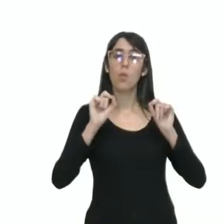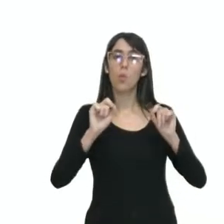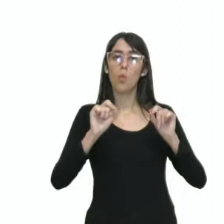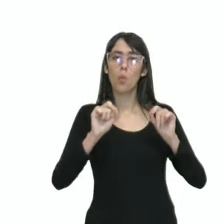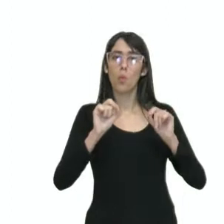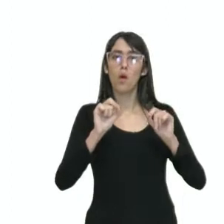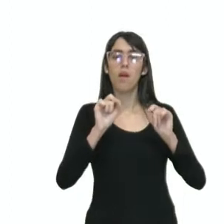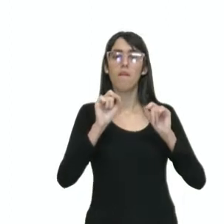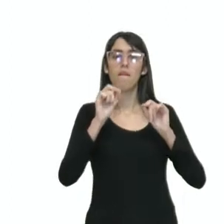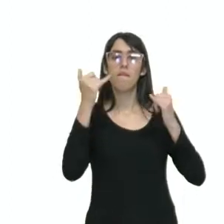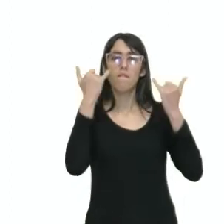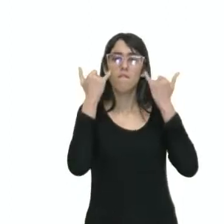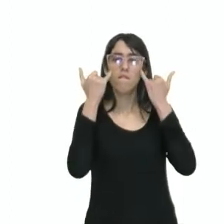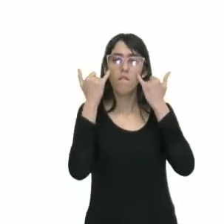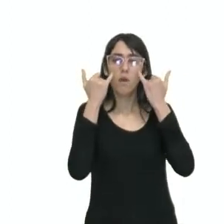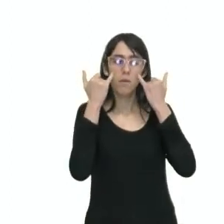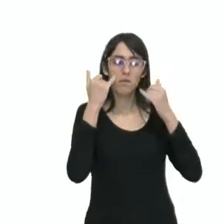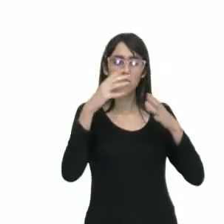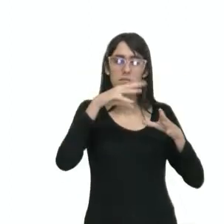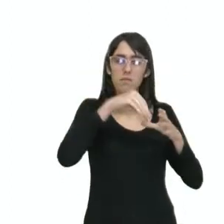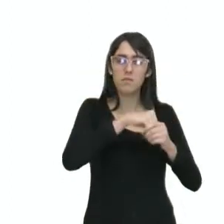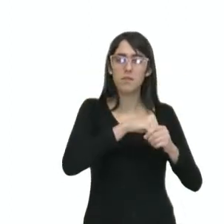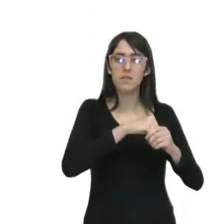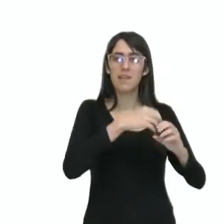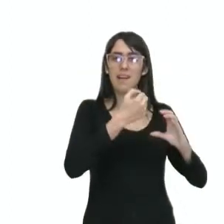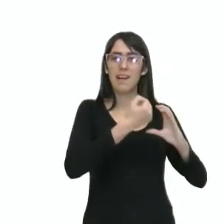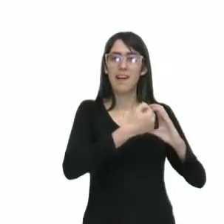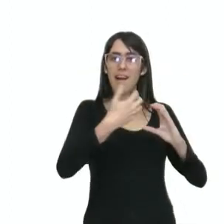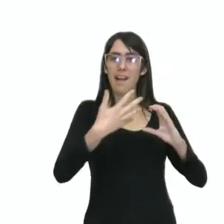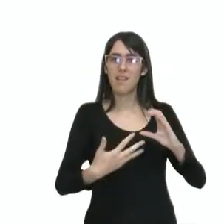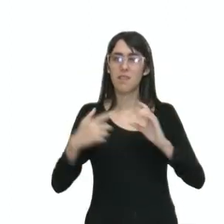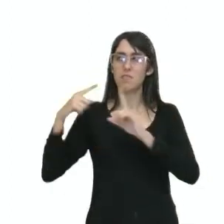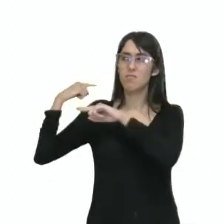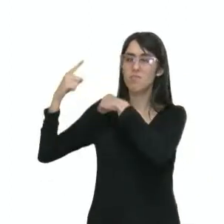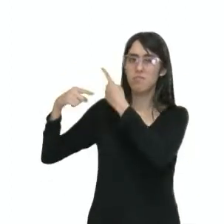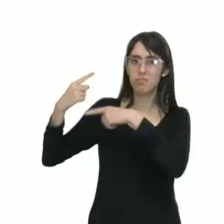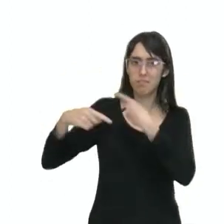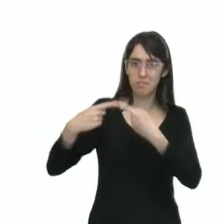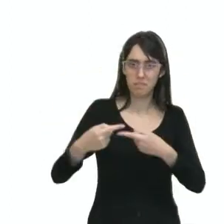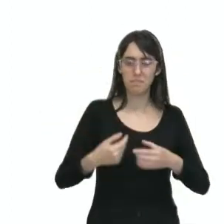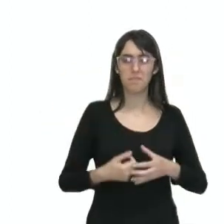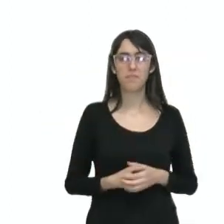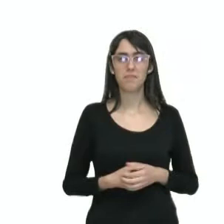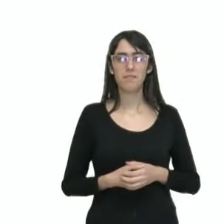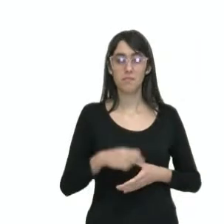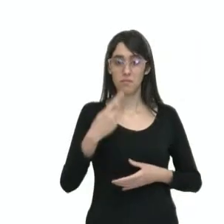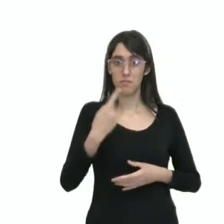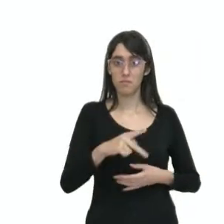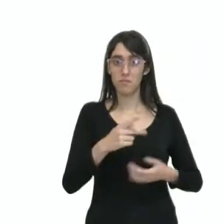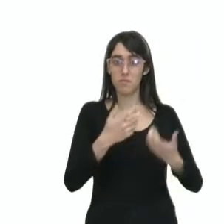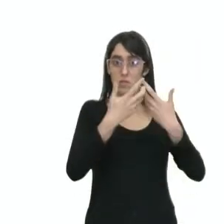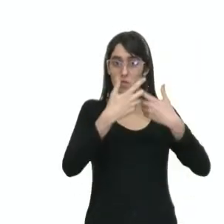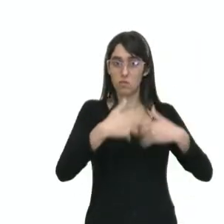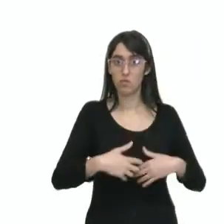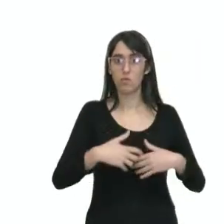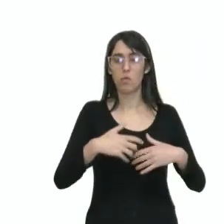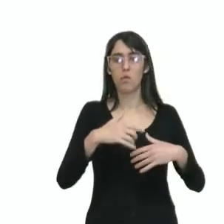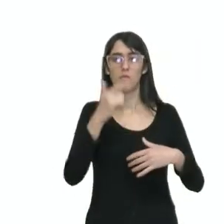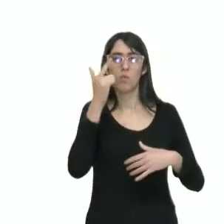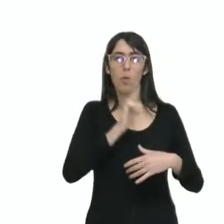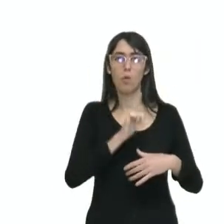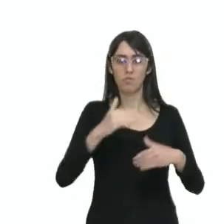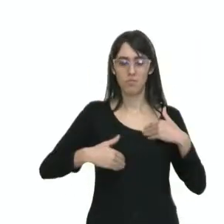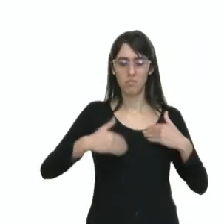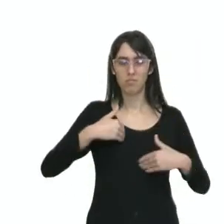que determinam as características hereditárias e o funcionamento dos organismos.